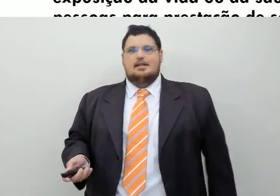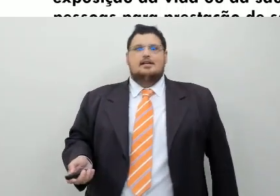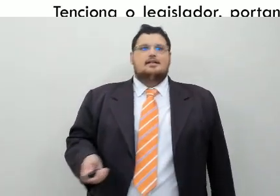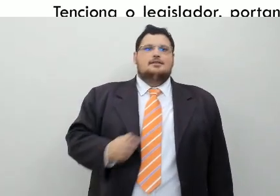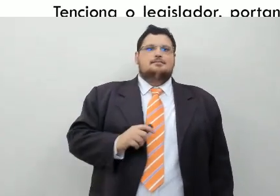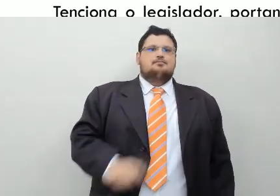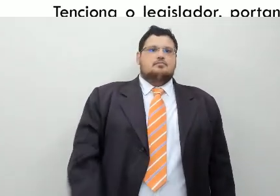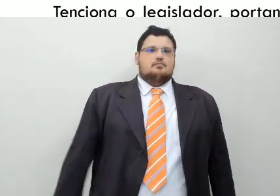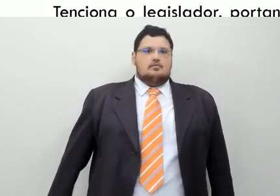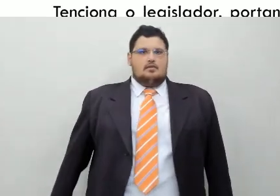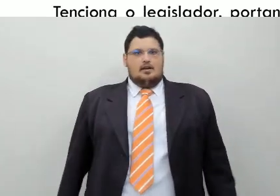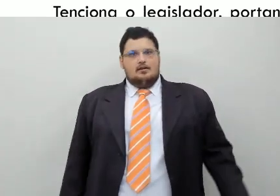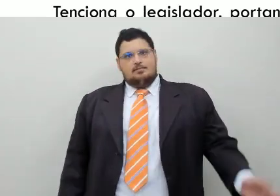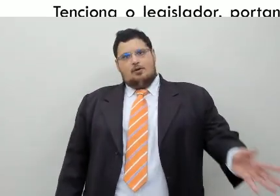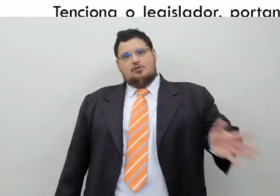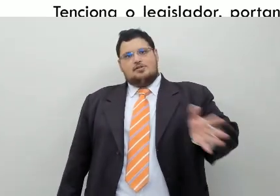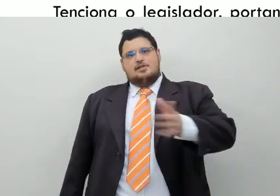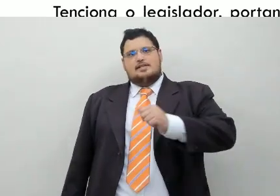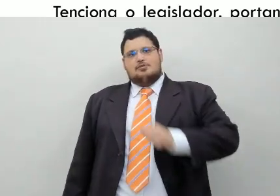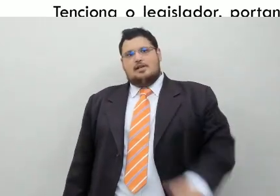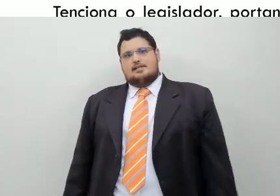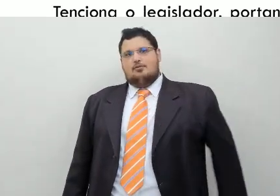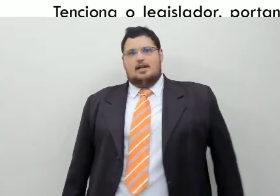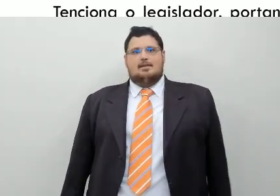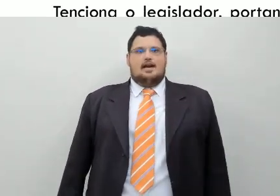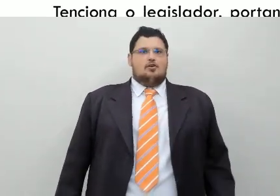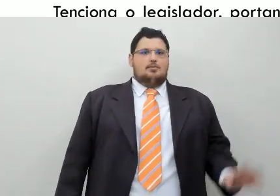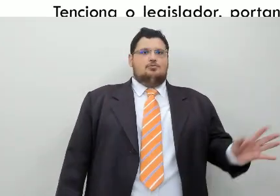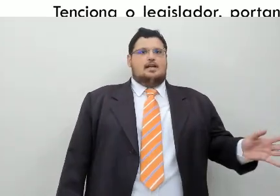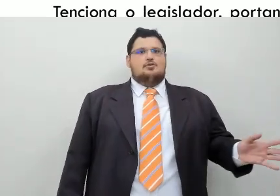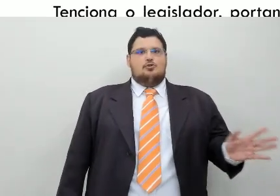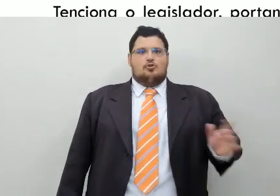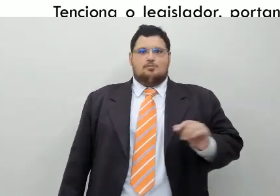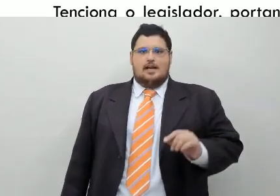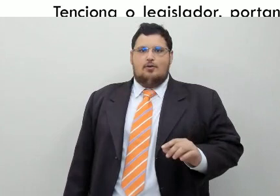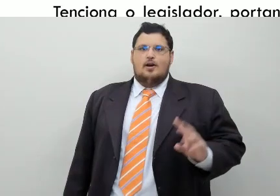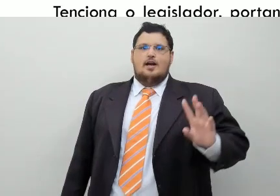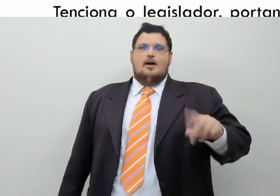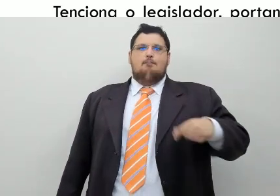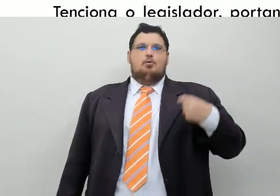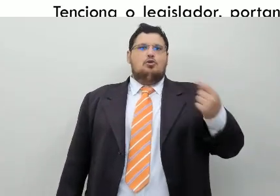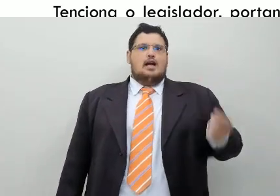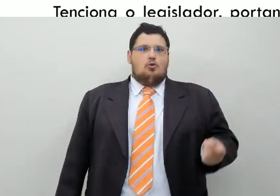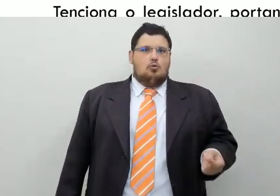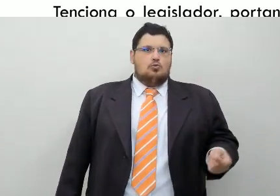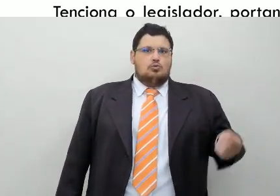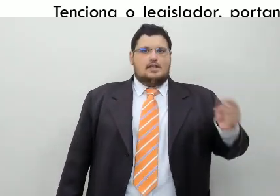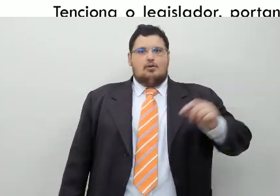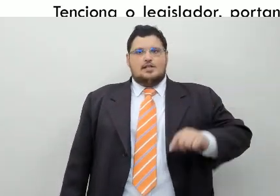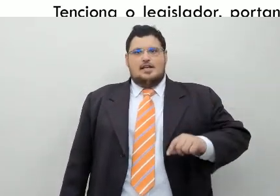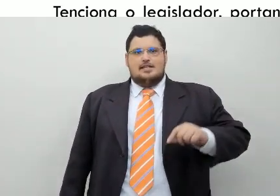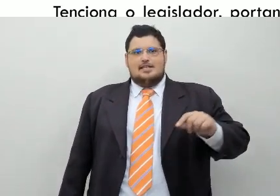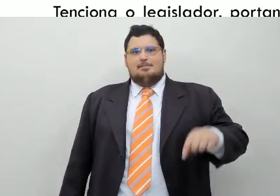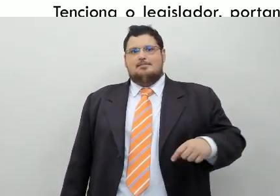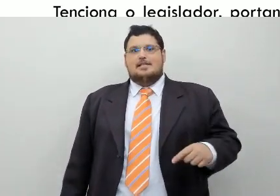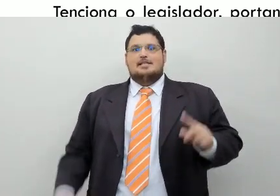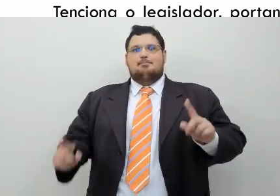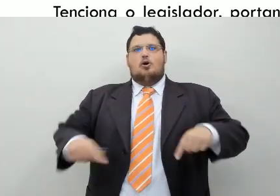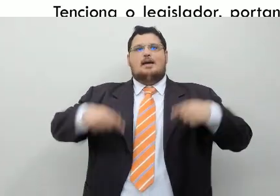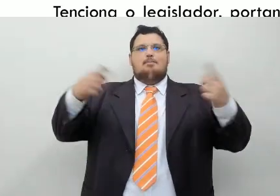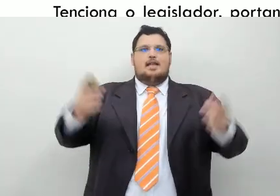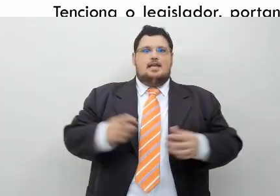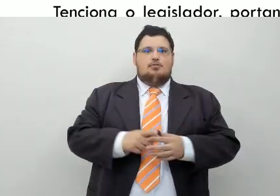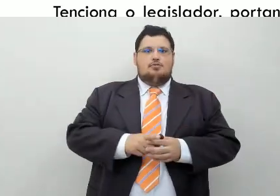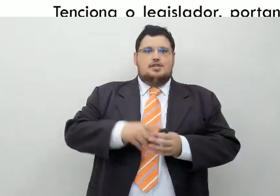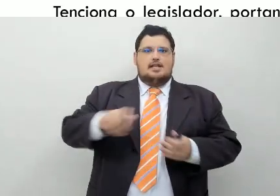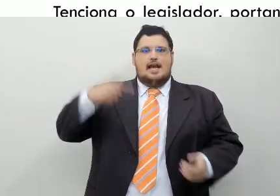coisas. Então, coisas iniciais com relação ao crime. A norma do 132 do Código Penal pune a conduta do agente que simplesmente expõe